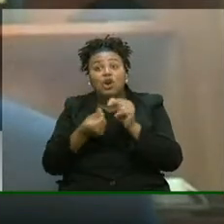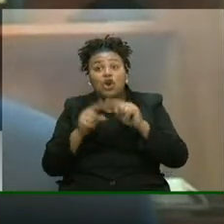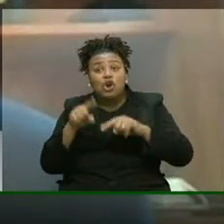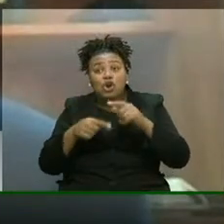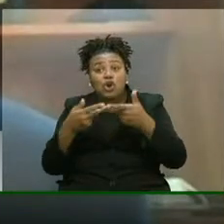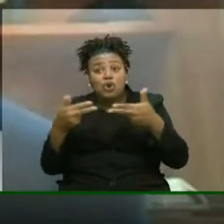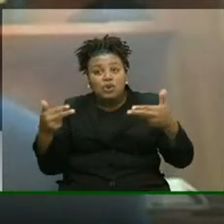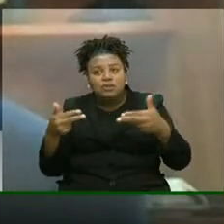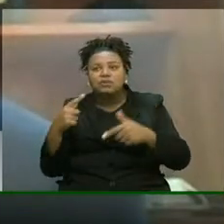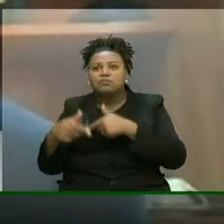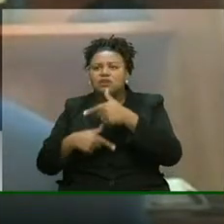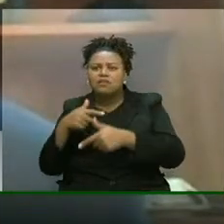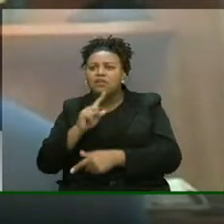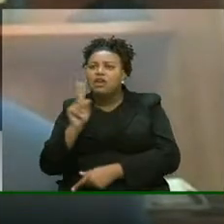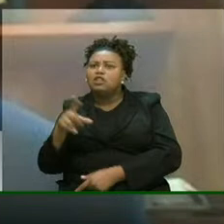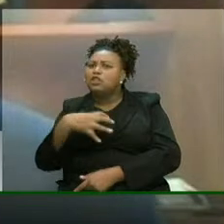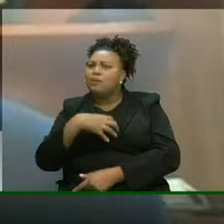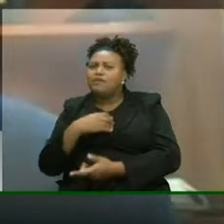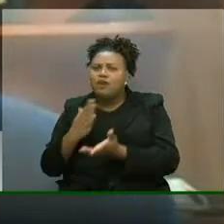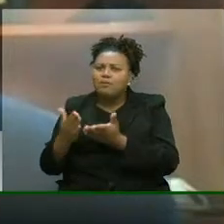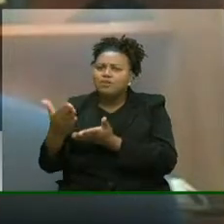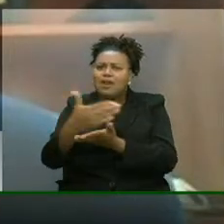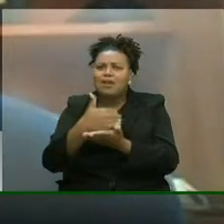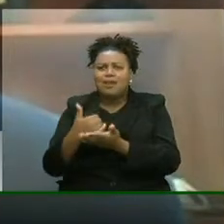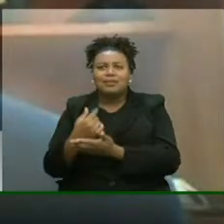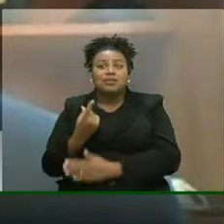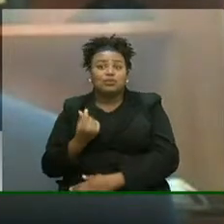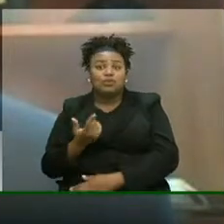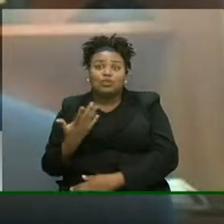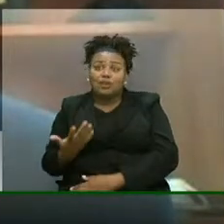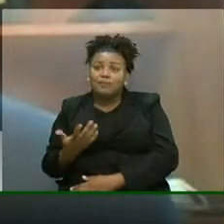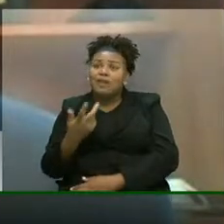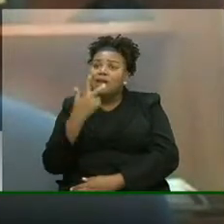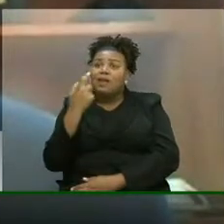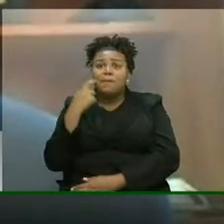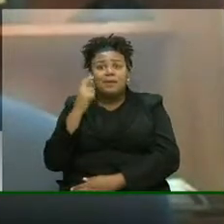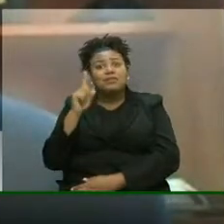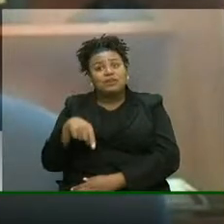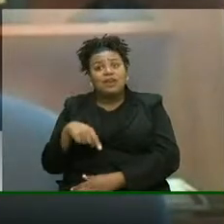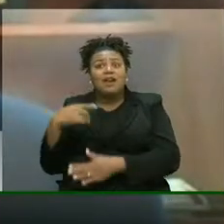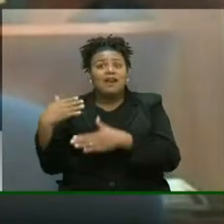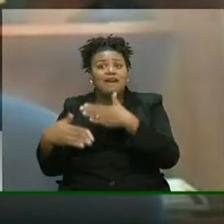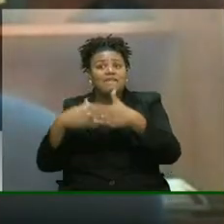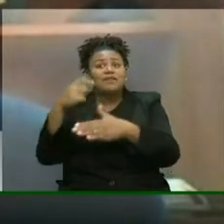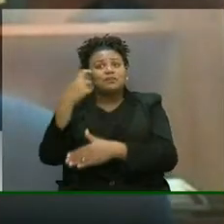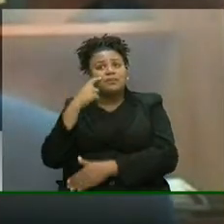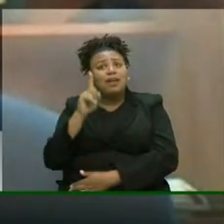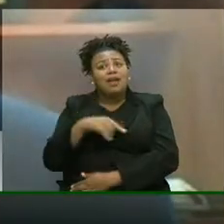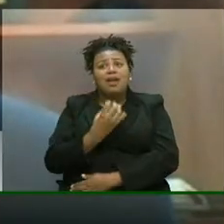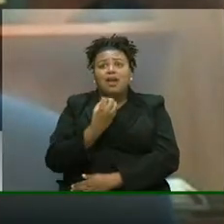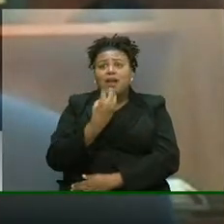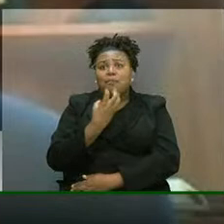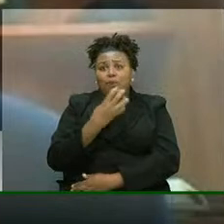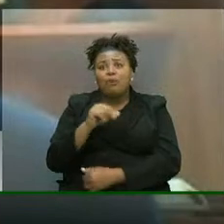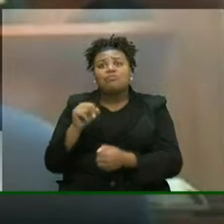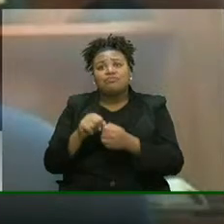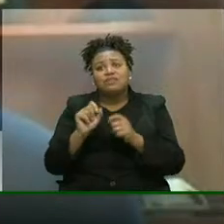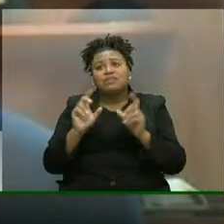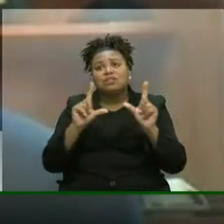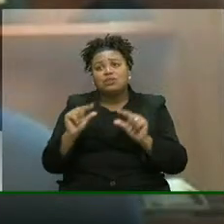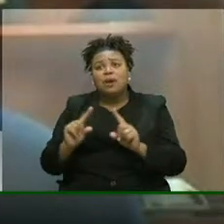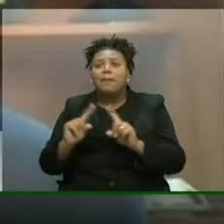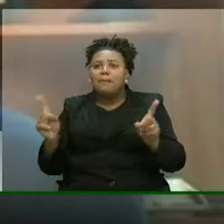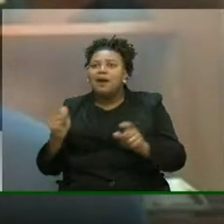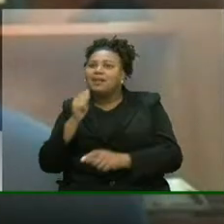daquele serviço e não uma forma de arrecadação do Estado. Portanto, eu, apesar de achar que é um avanço e eu considerar que é bom, sim, nós fazermos essa redução, eu